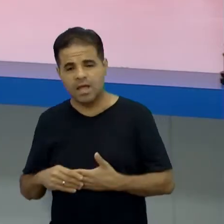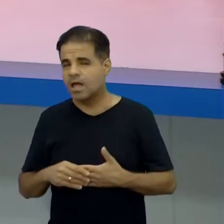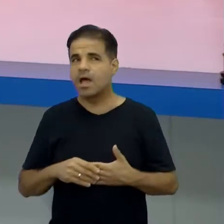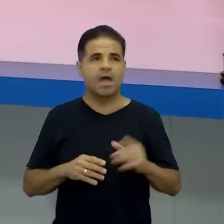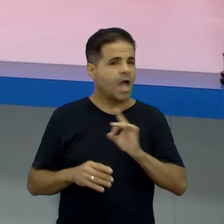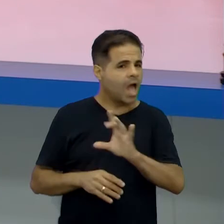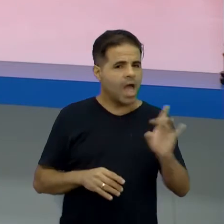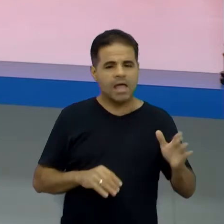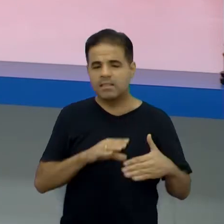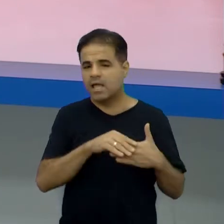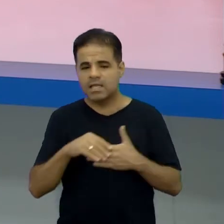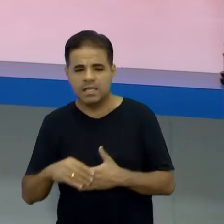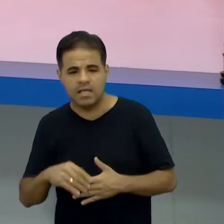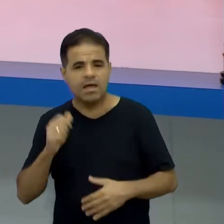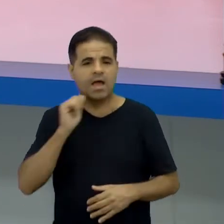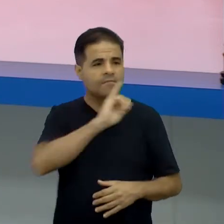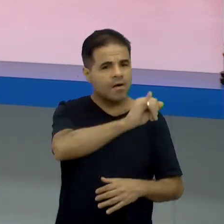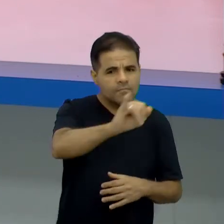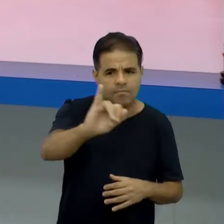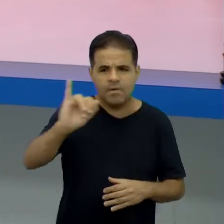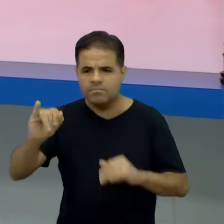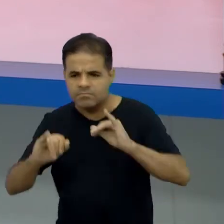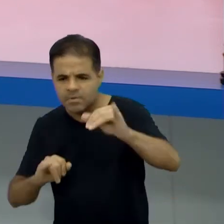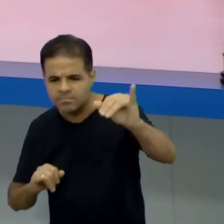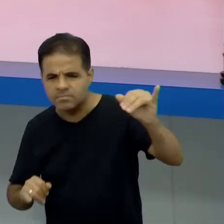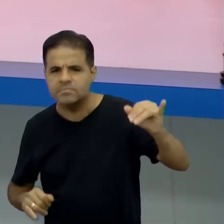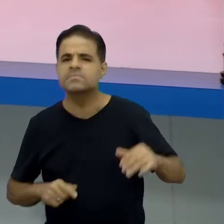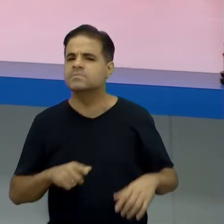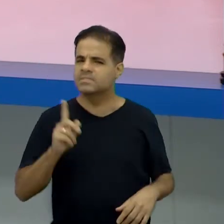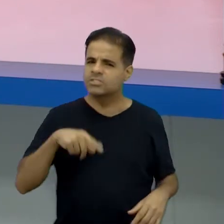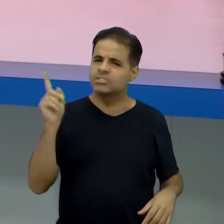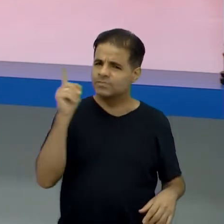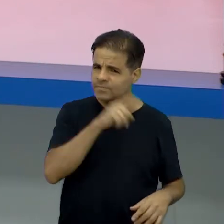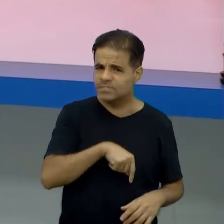cada guia falando pro seu vendado, muito, muito